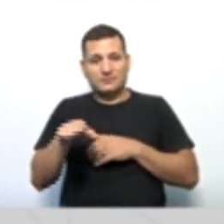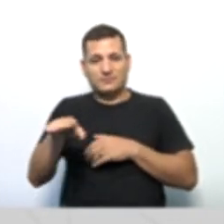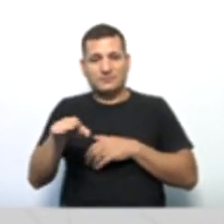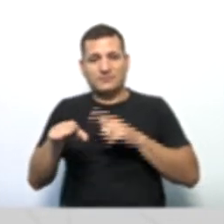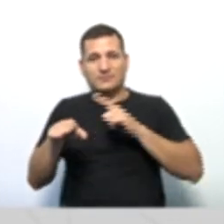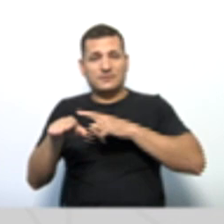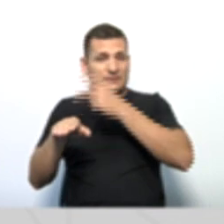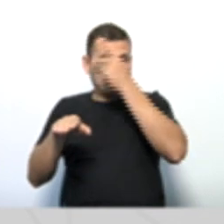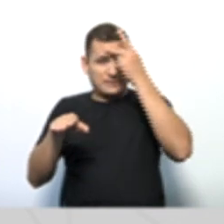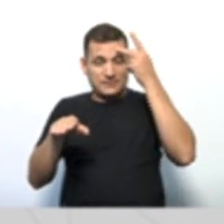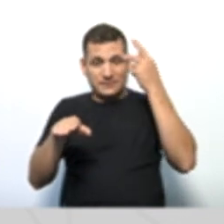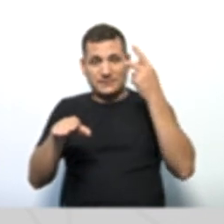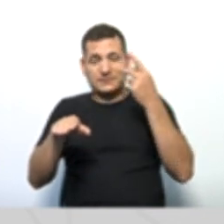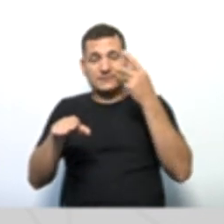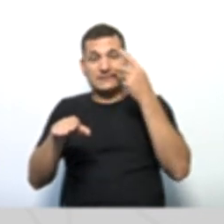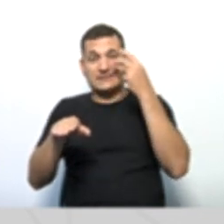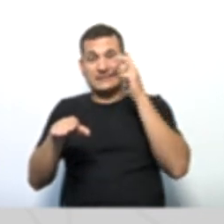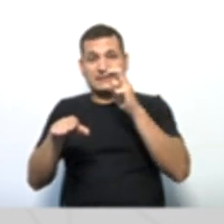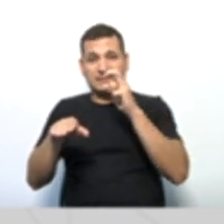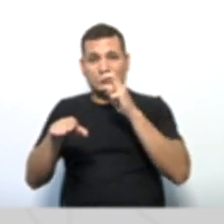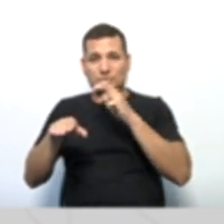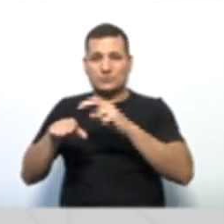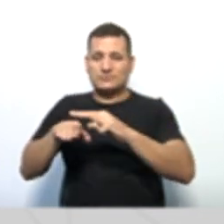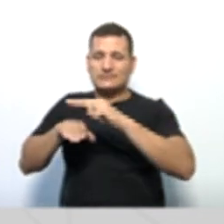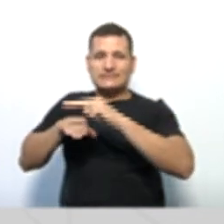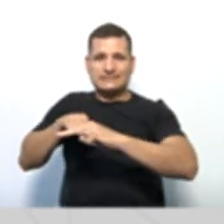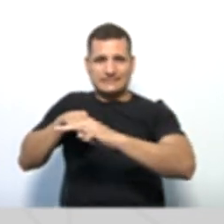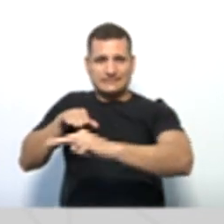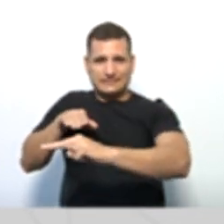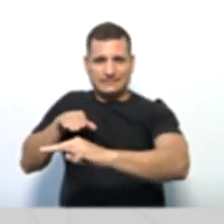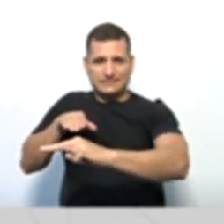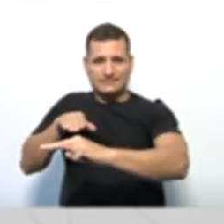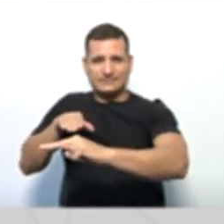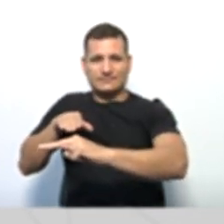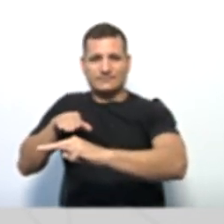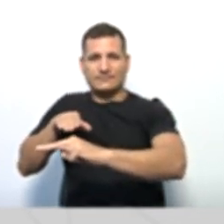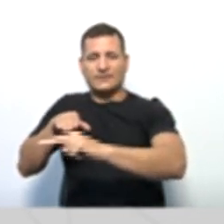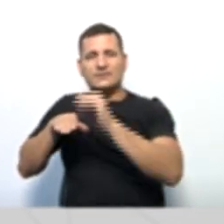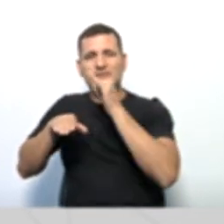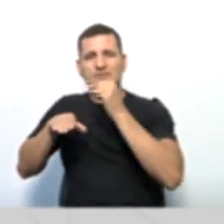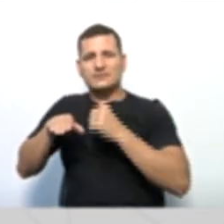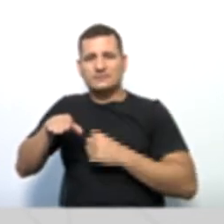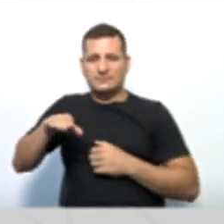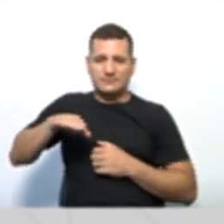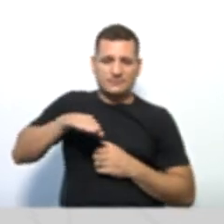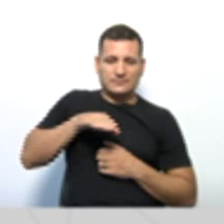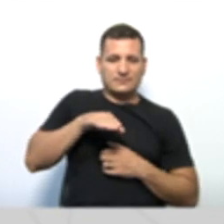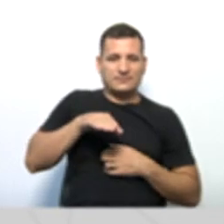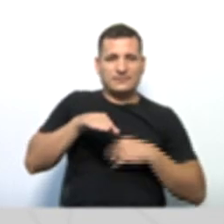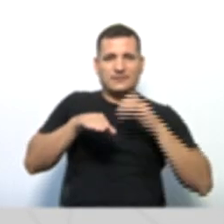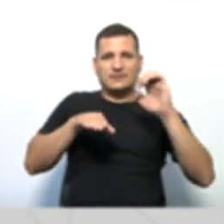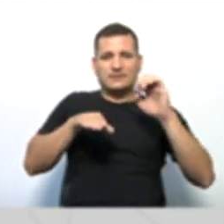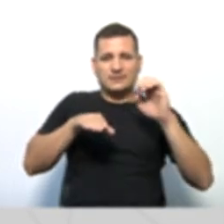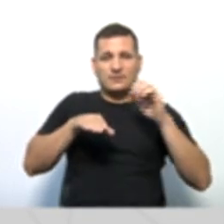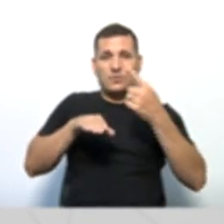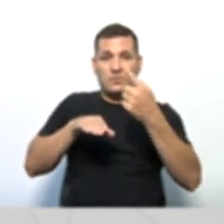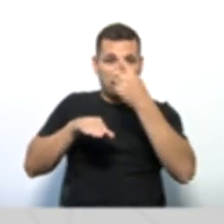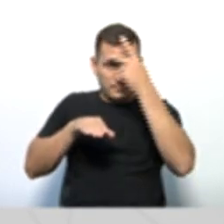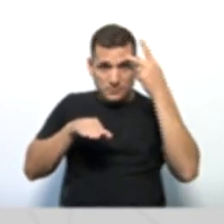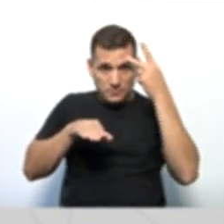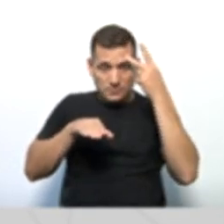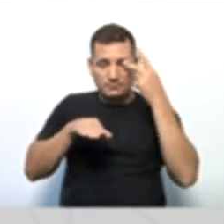trilho. Se ele for para a esquerda, tem 1 pessoa amarrada. Você não tem como frear o